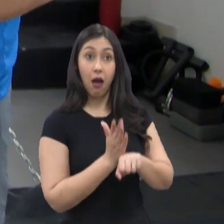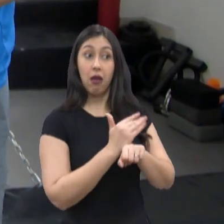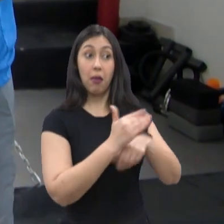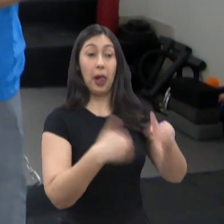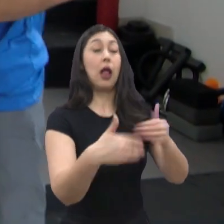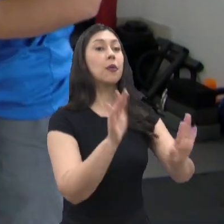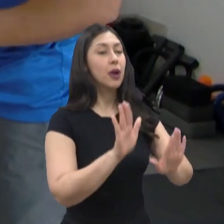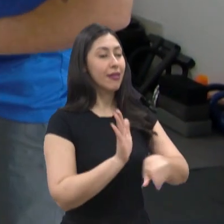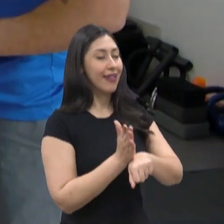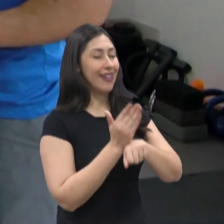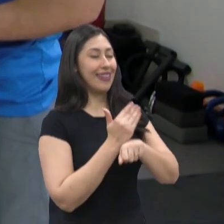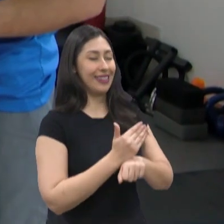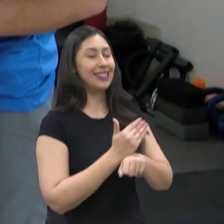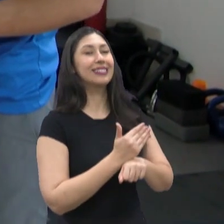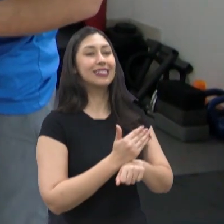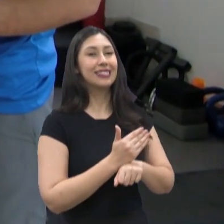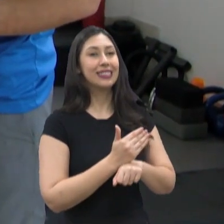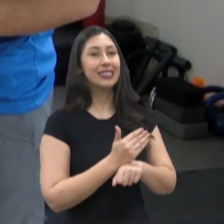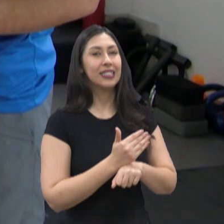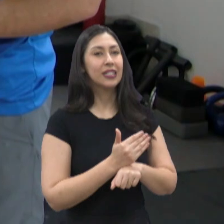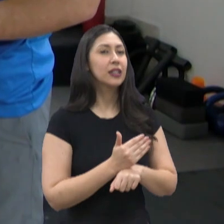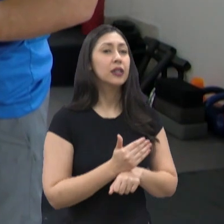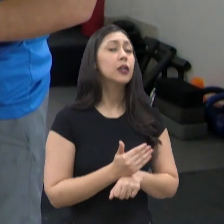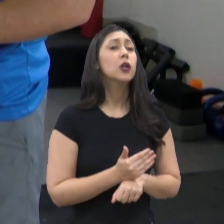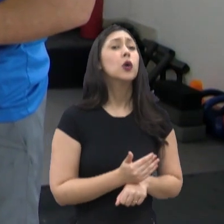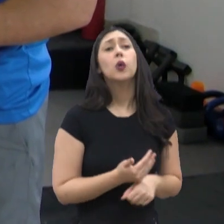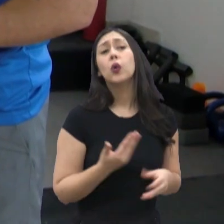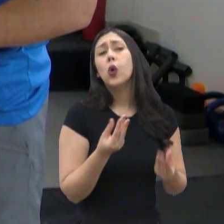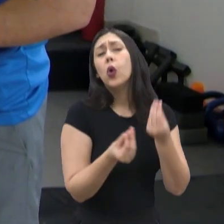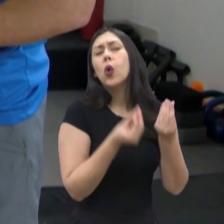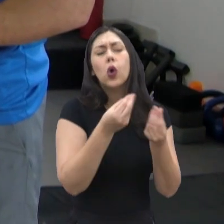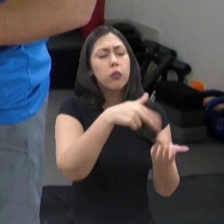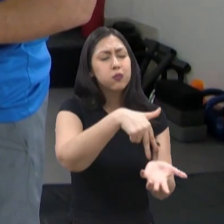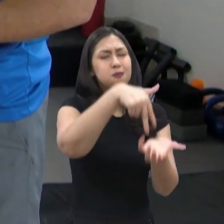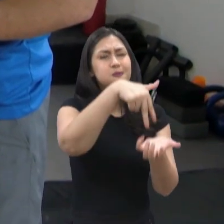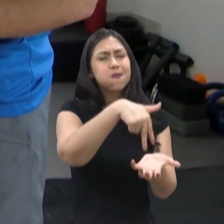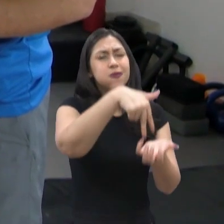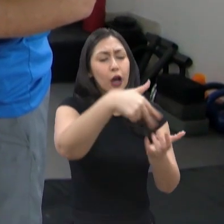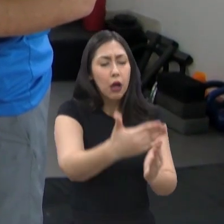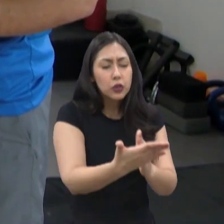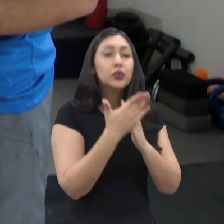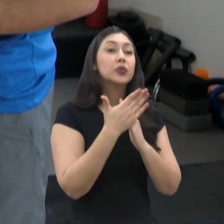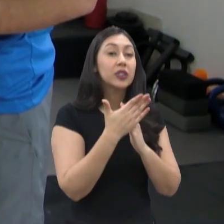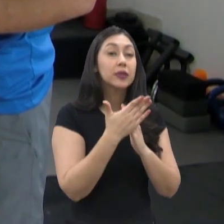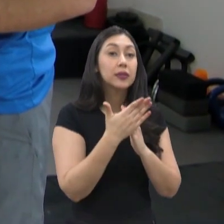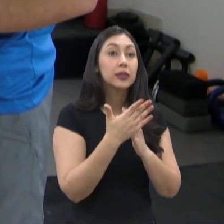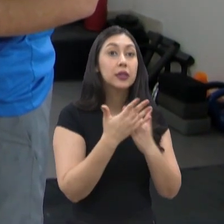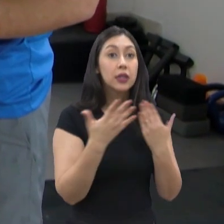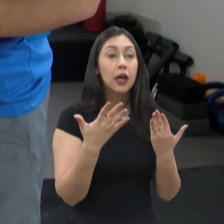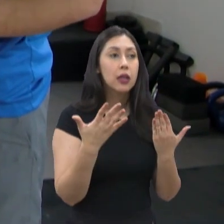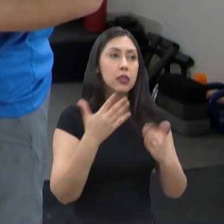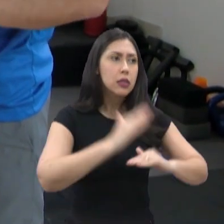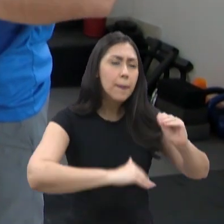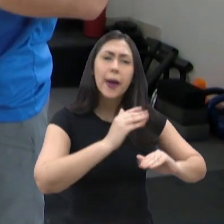nossa aulinha aqui, quais são os benefícios, né, da calistenia? Você citou um pouquinho, né, para a gente no começo, mas de maneira prática,